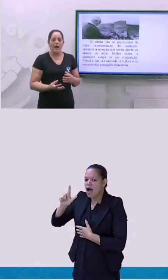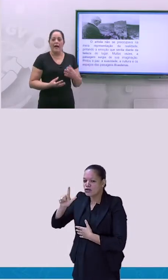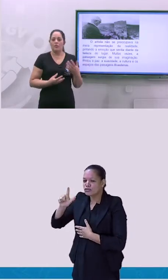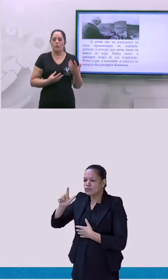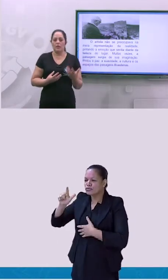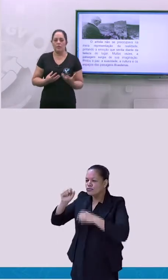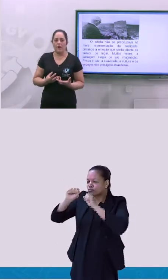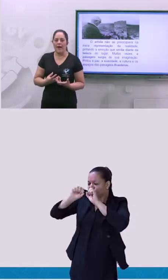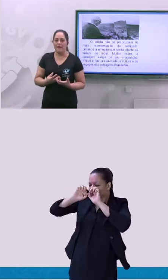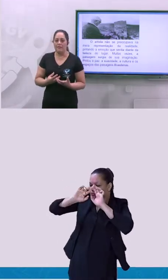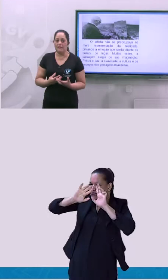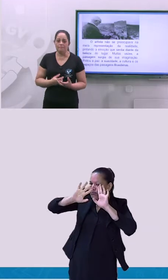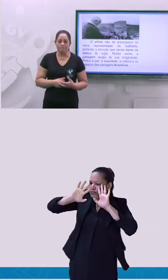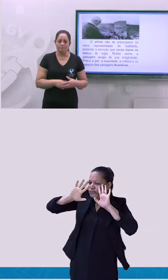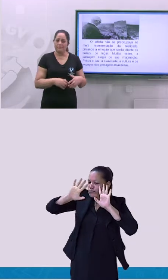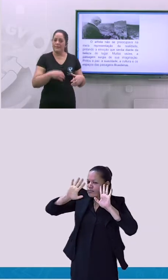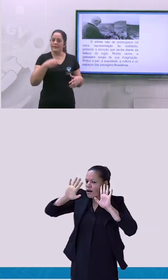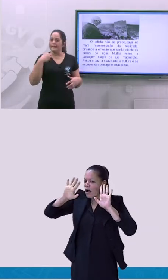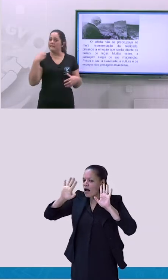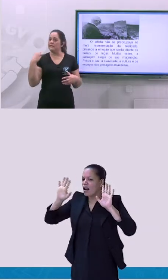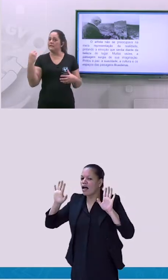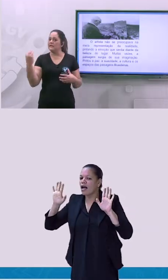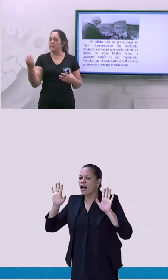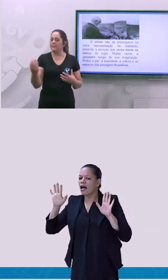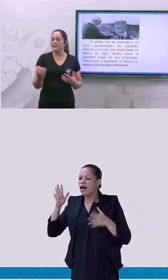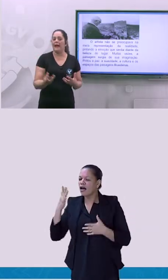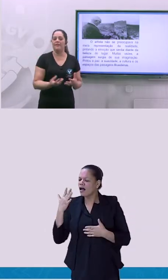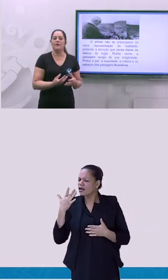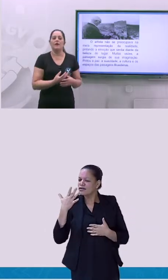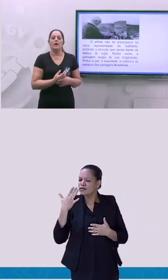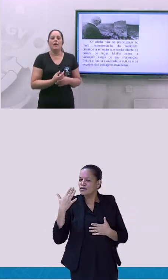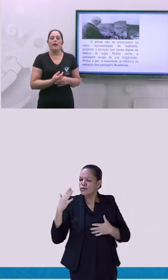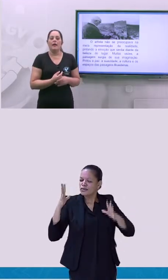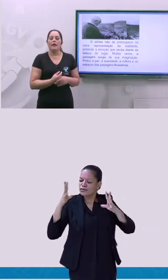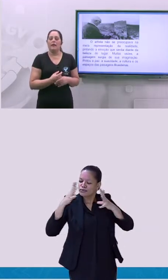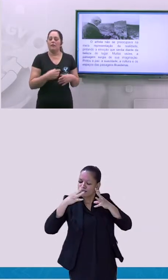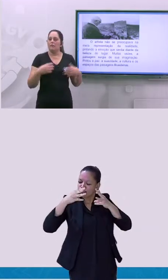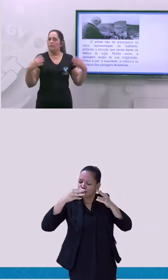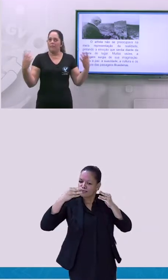arte. As cores suaves, ele sempre pintava